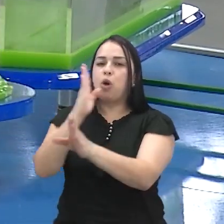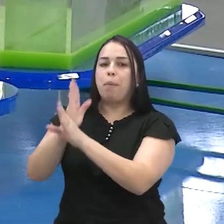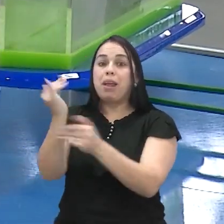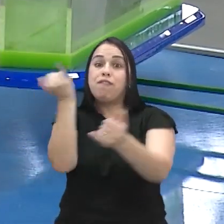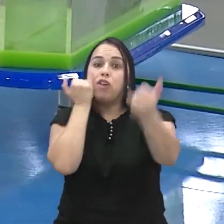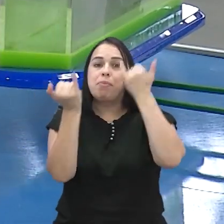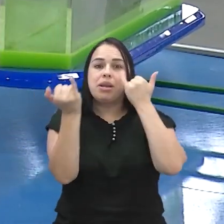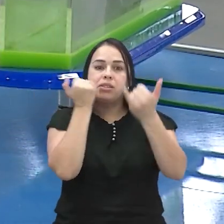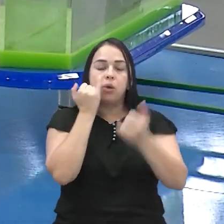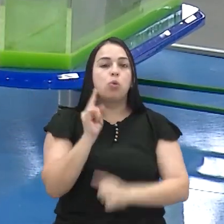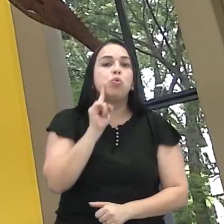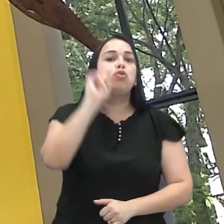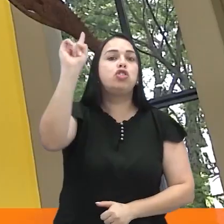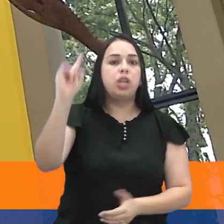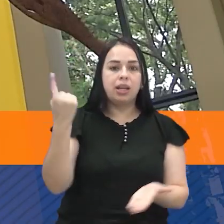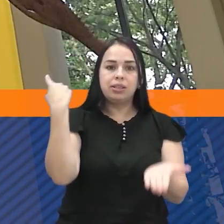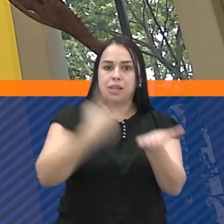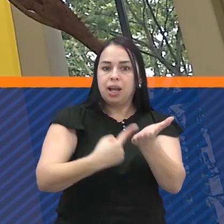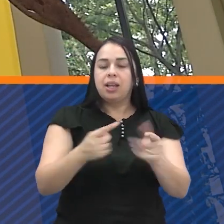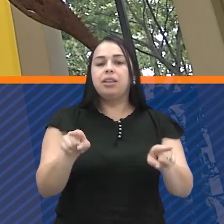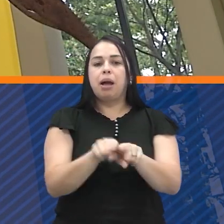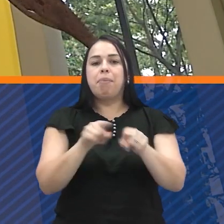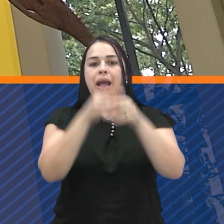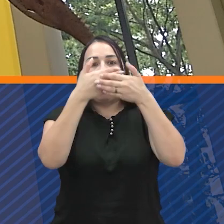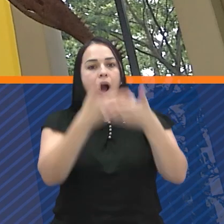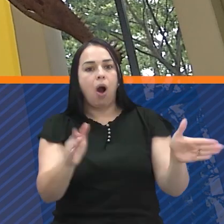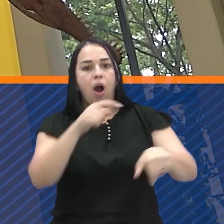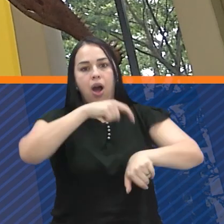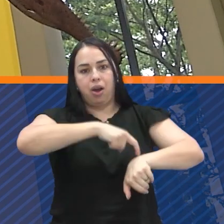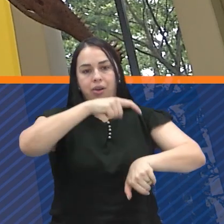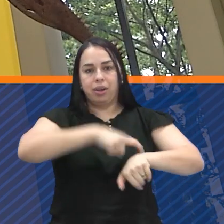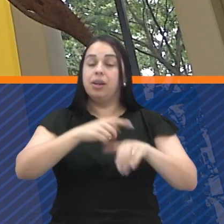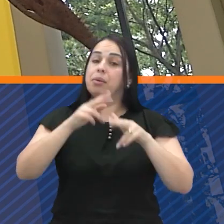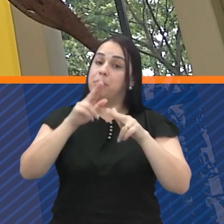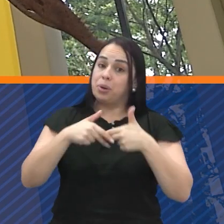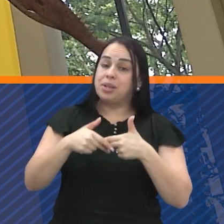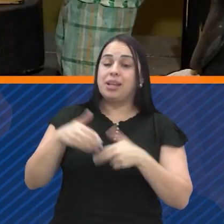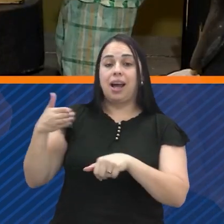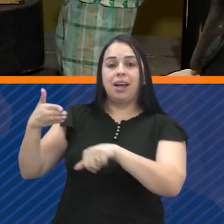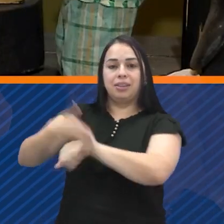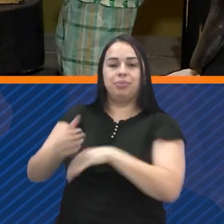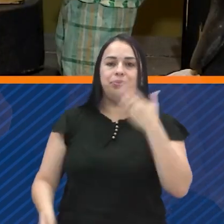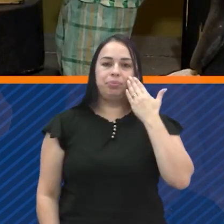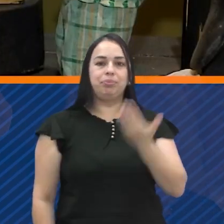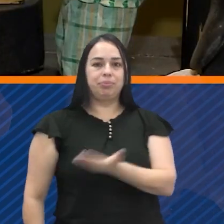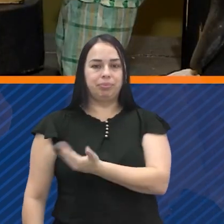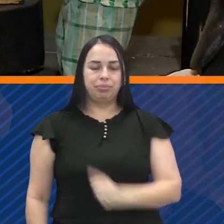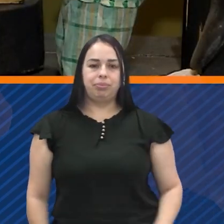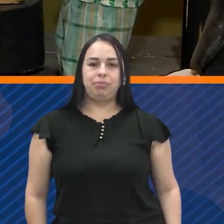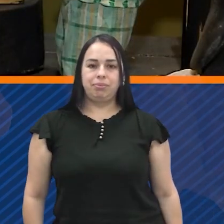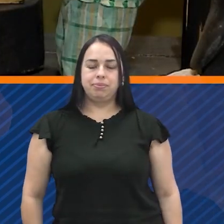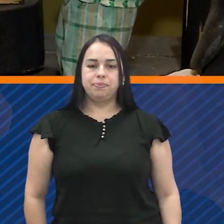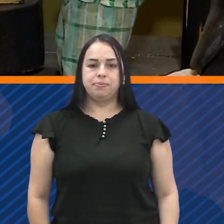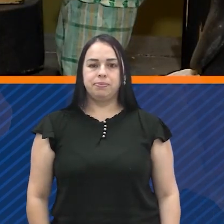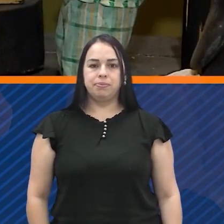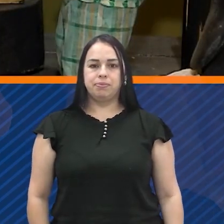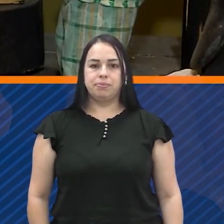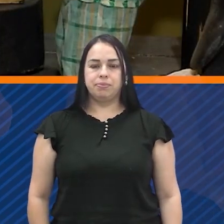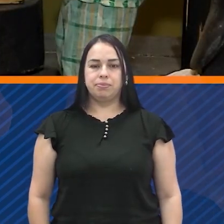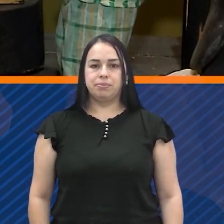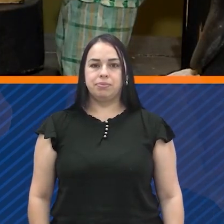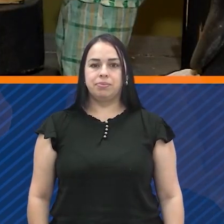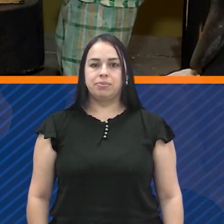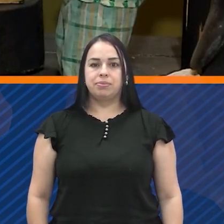você encontra informações sobre dia e horário de funcionamento dos museus. Então, acesse